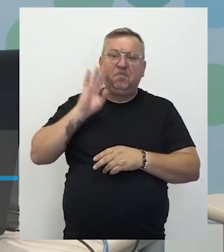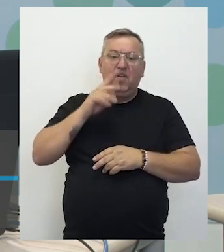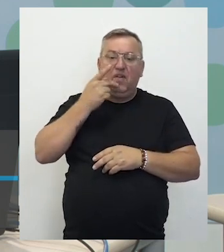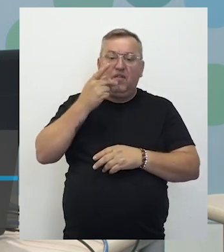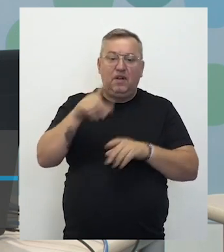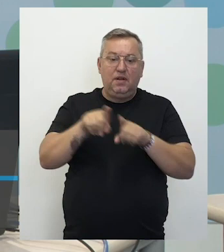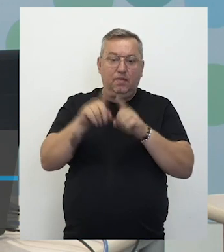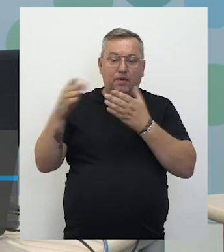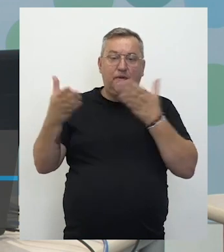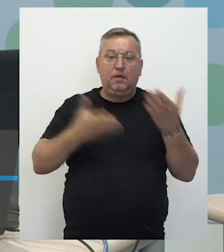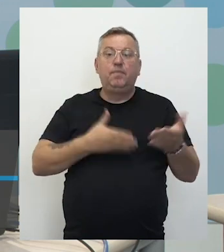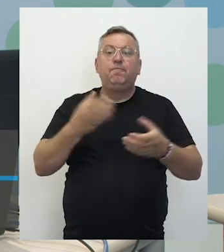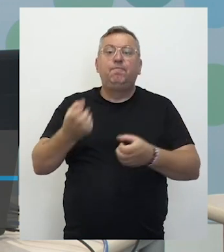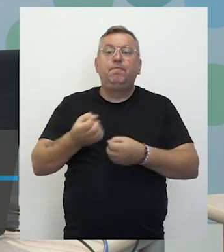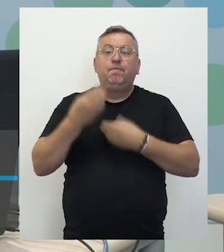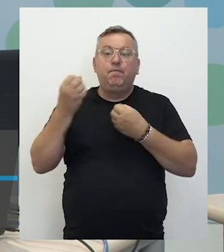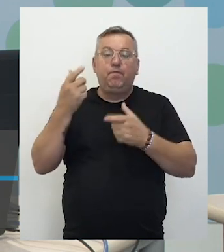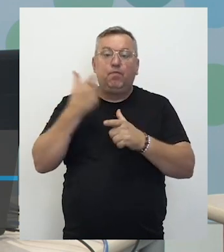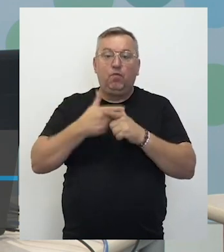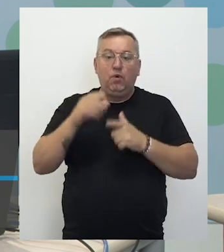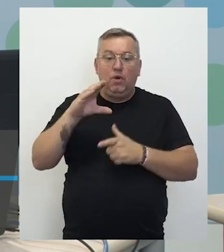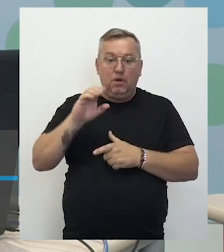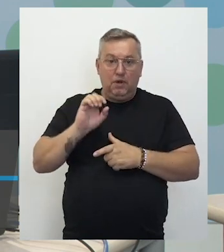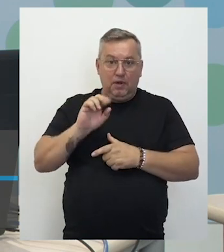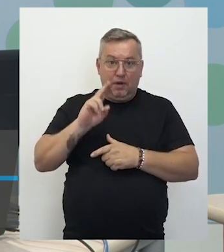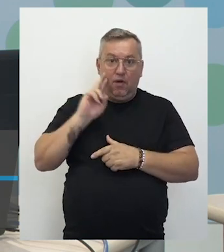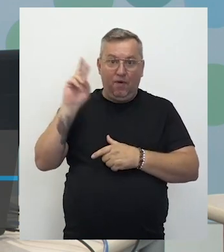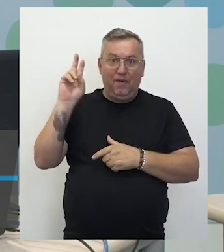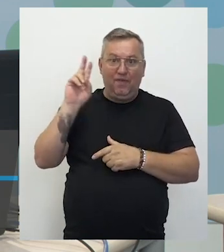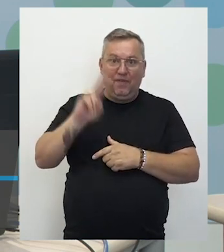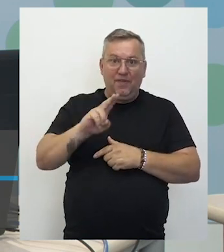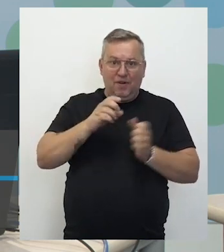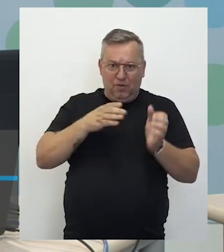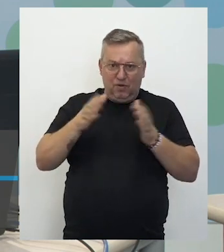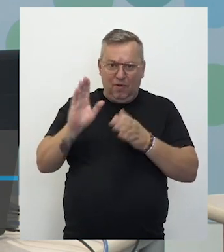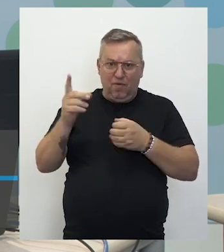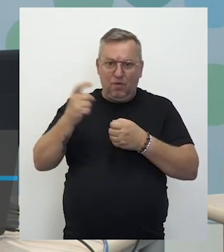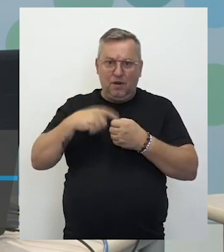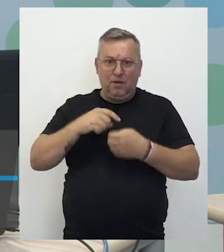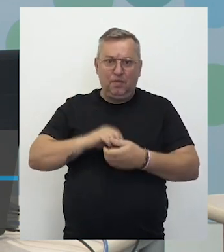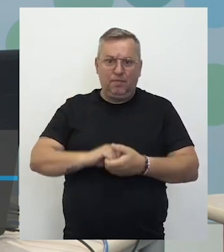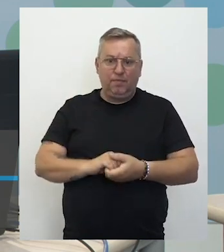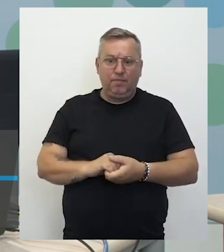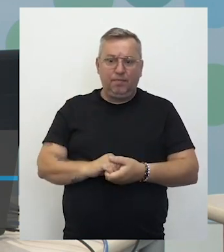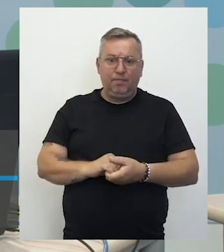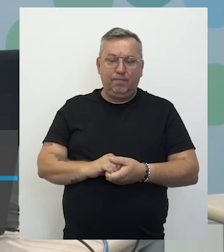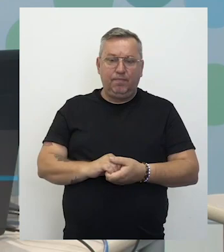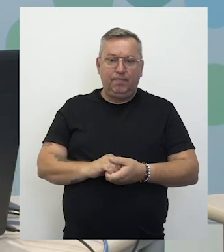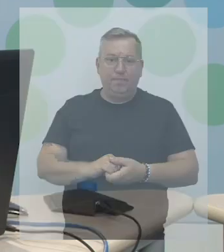traz algumas informações sobre o céu. Fiquem com o vídeo, nós já retornamos.